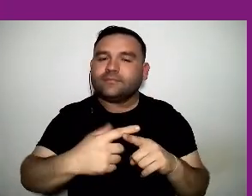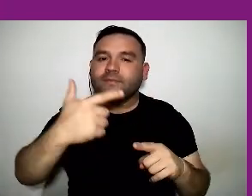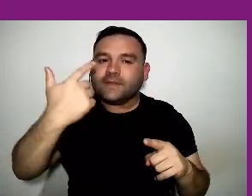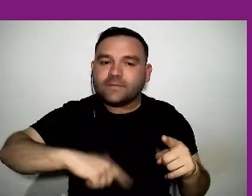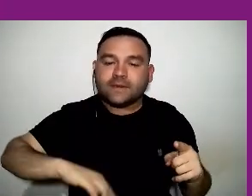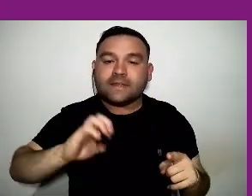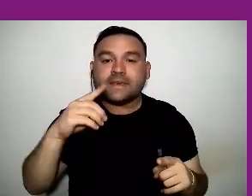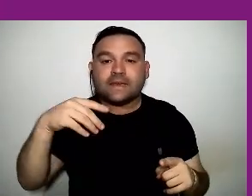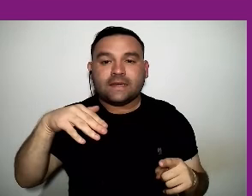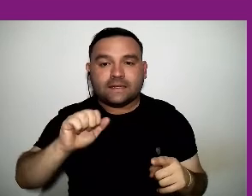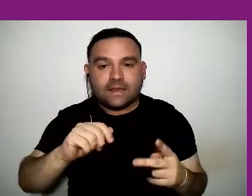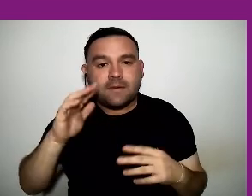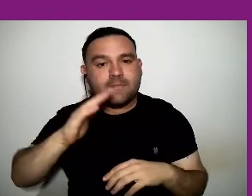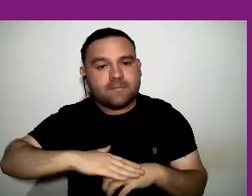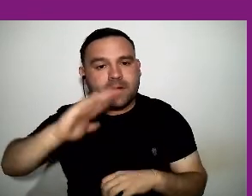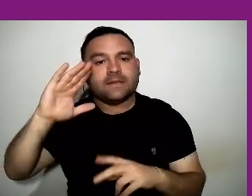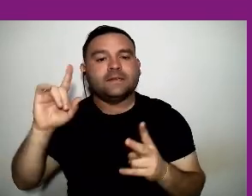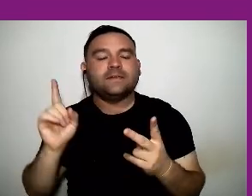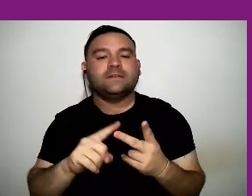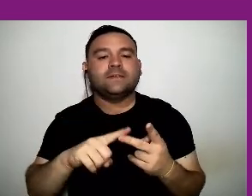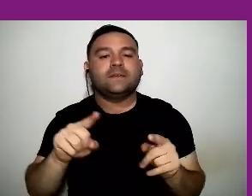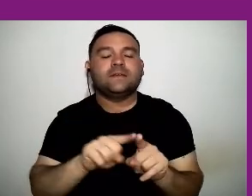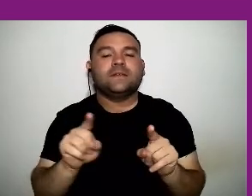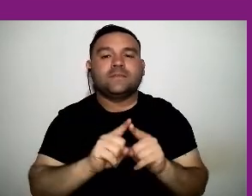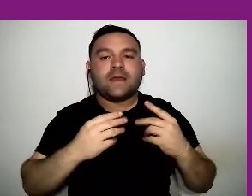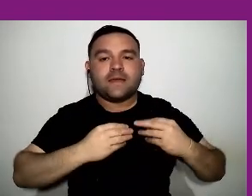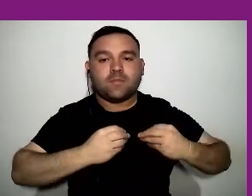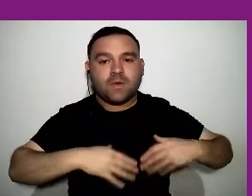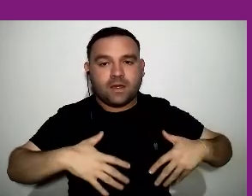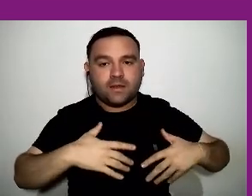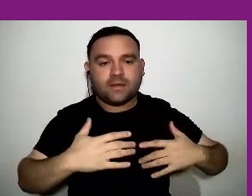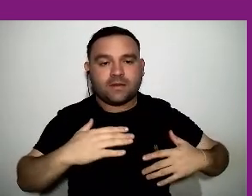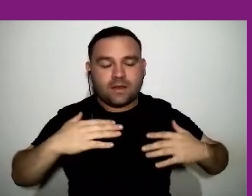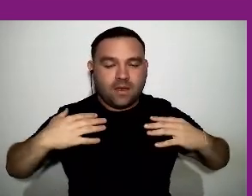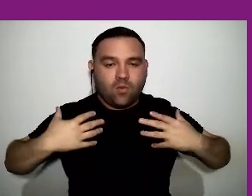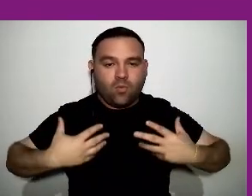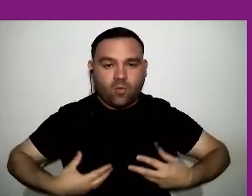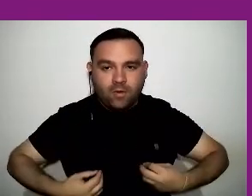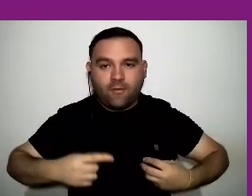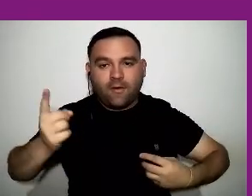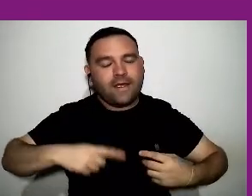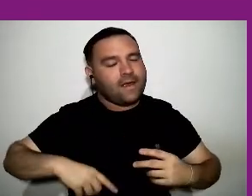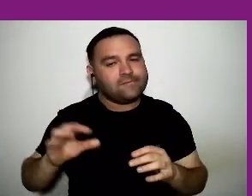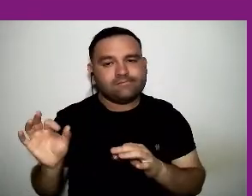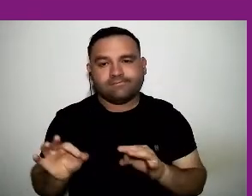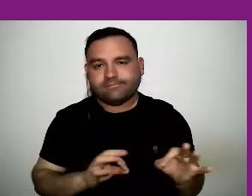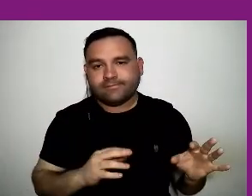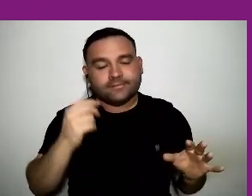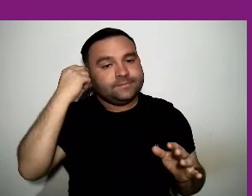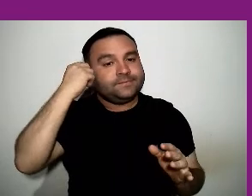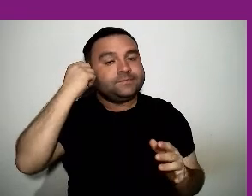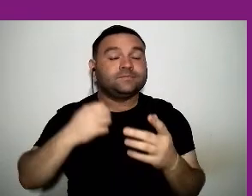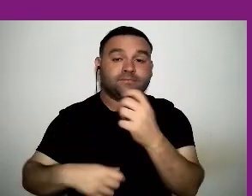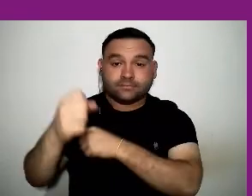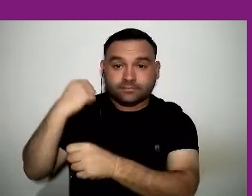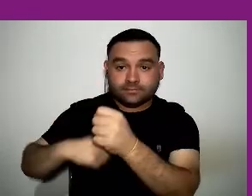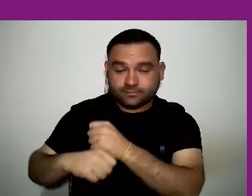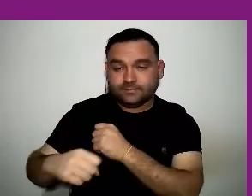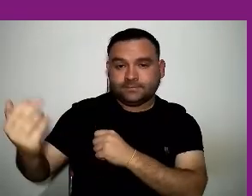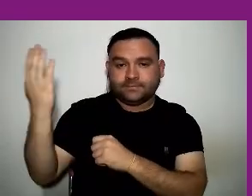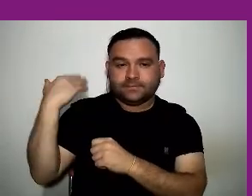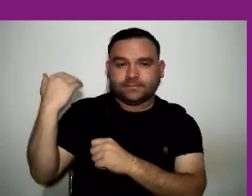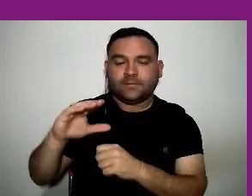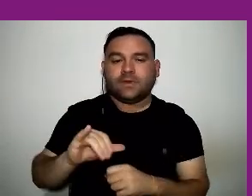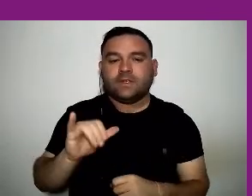de edema e mais lesão pulmonar, ou seja, um círculo vicioso. Alguns anos atrás, o